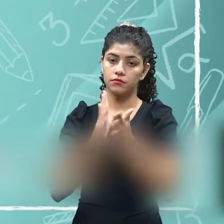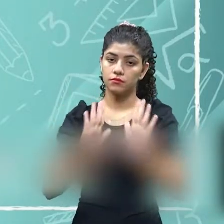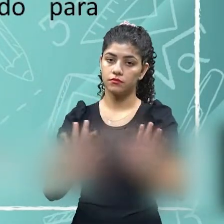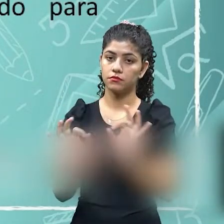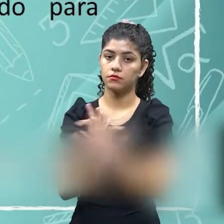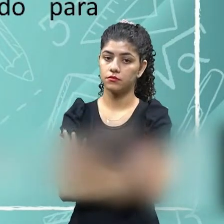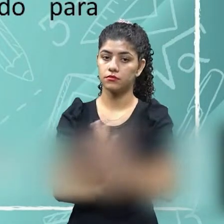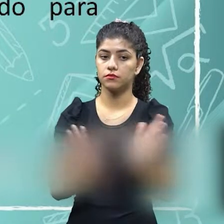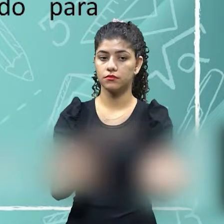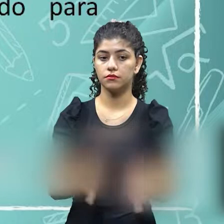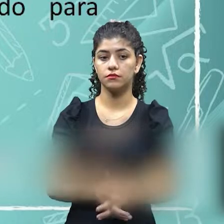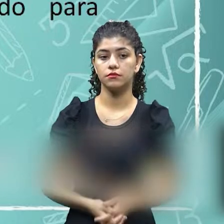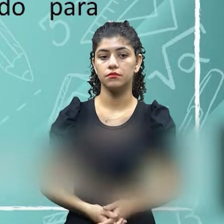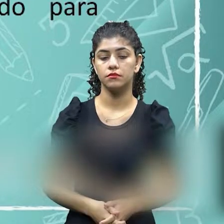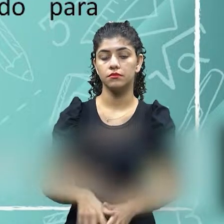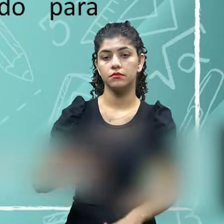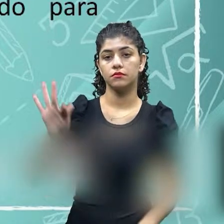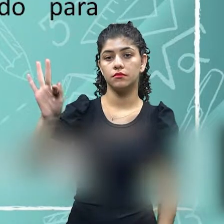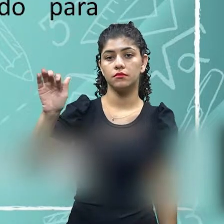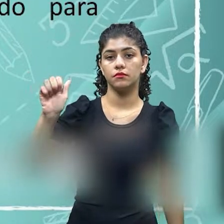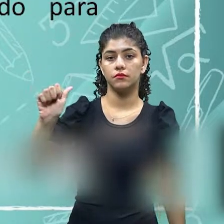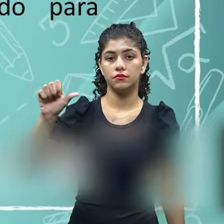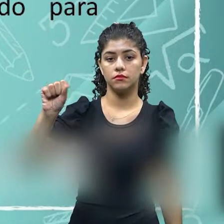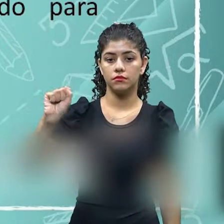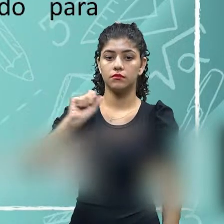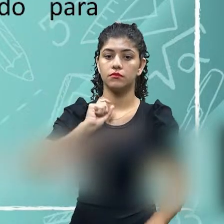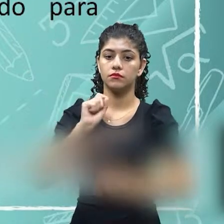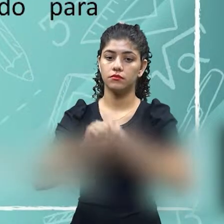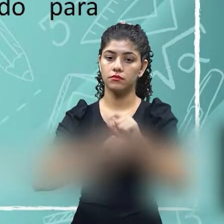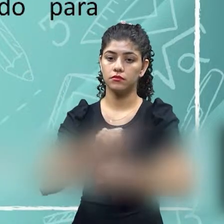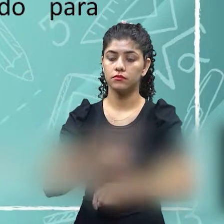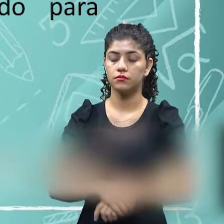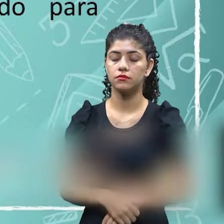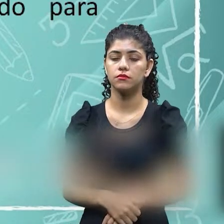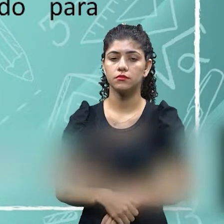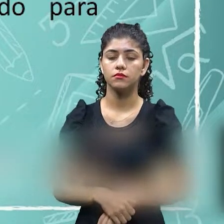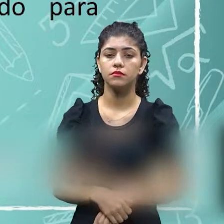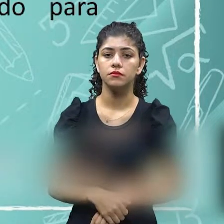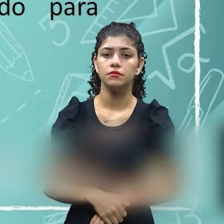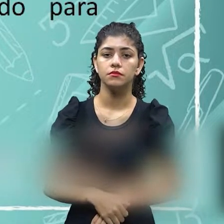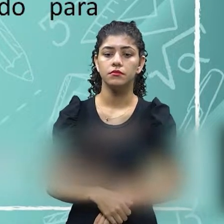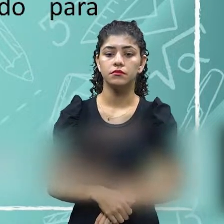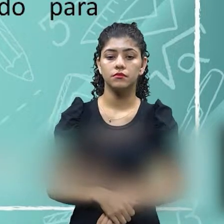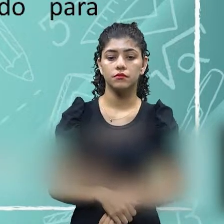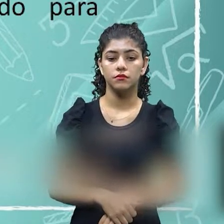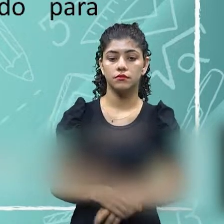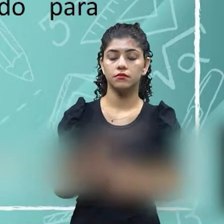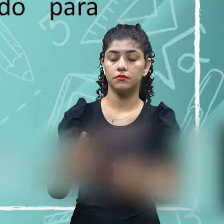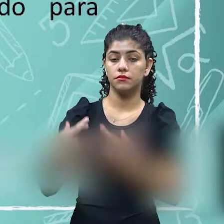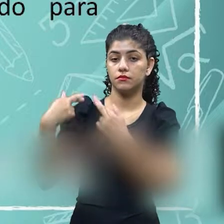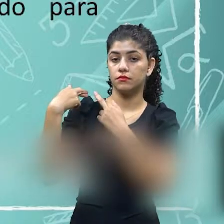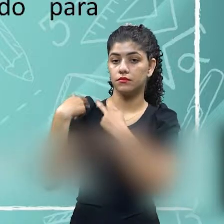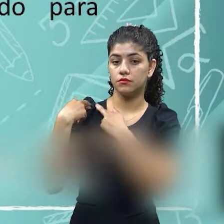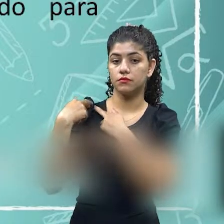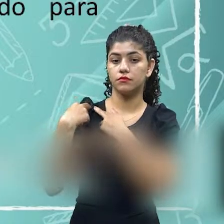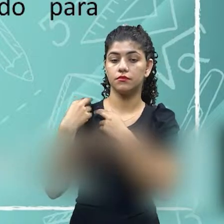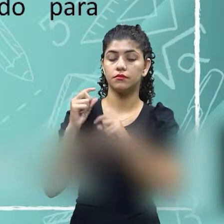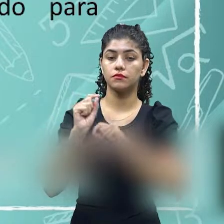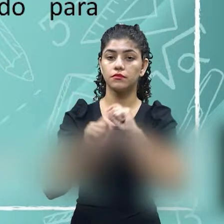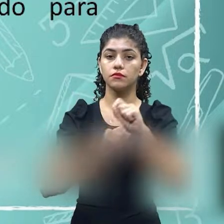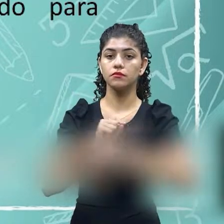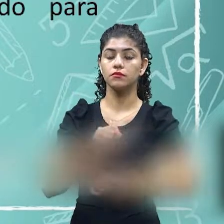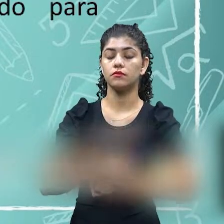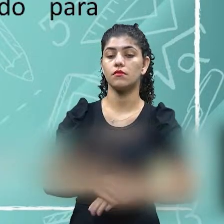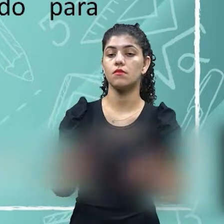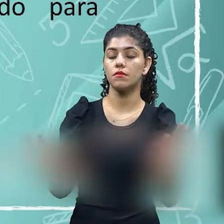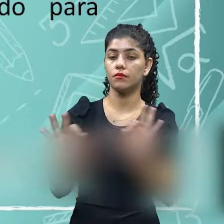importador. A FAS, Free Along Ship. O que faz a FAS? As obrigações do exportador